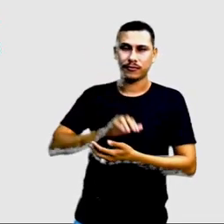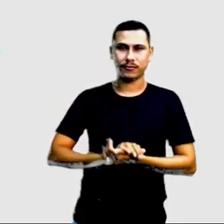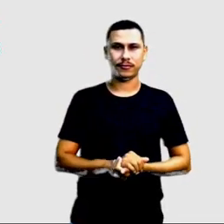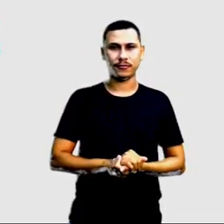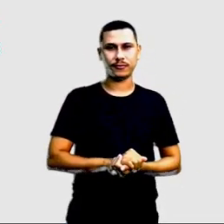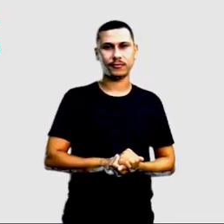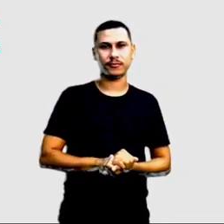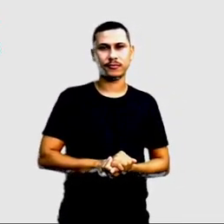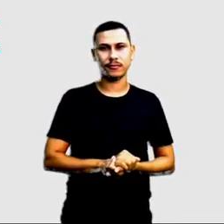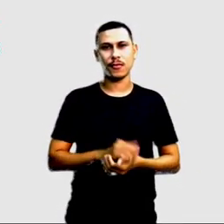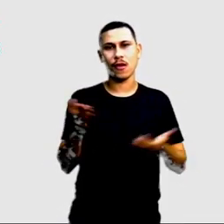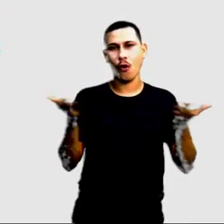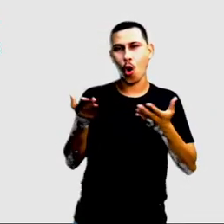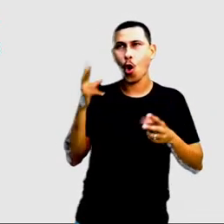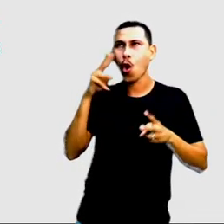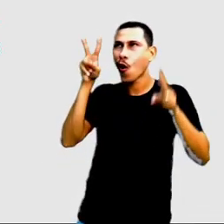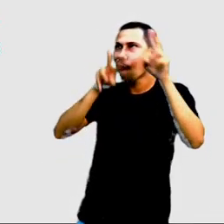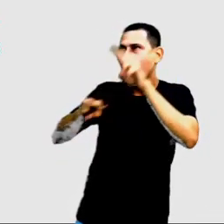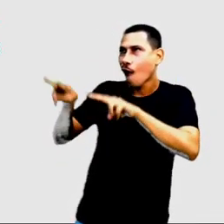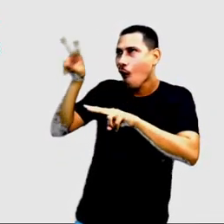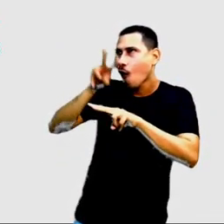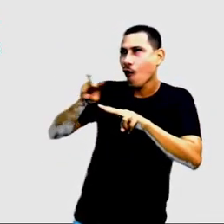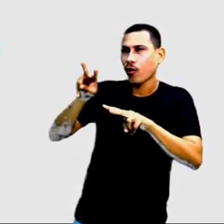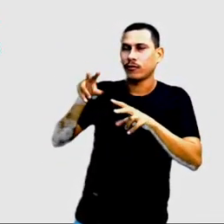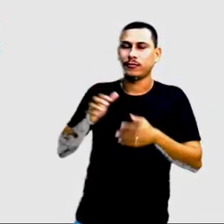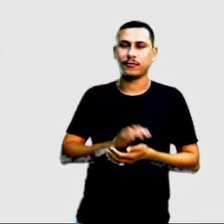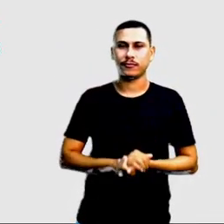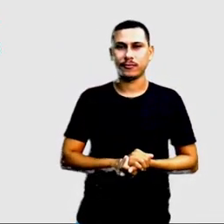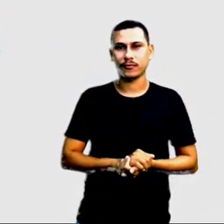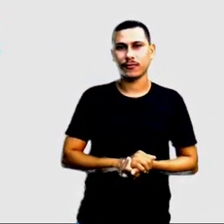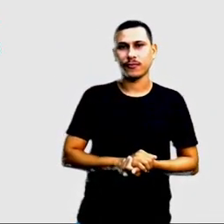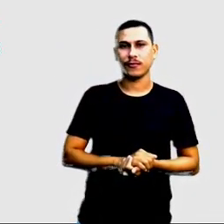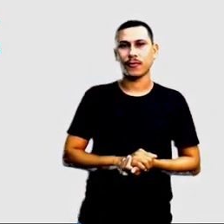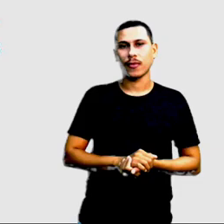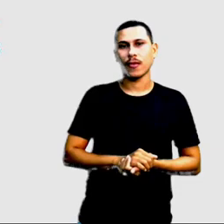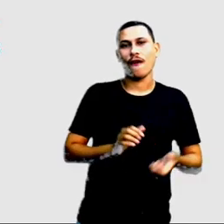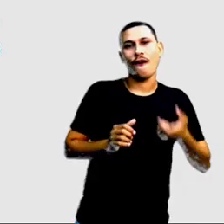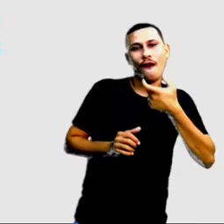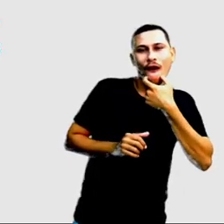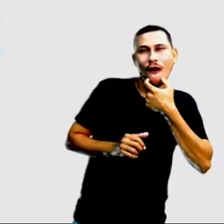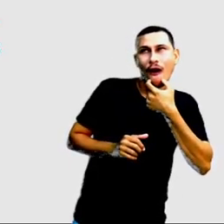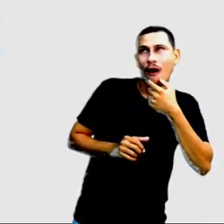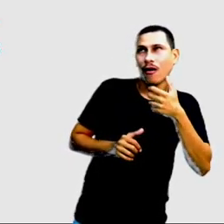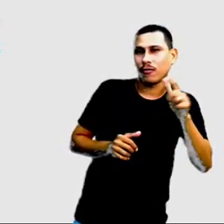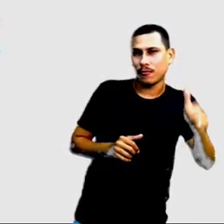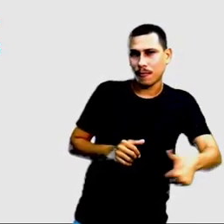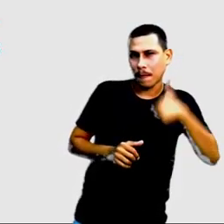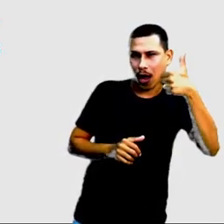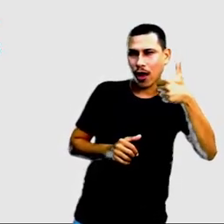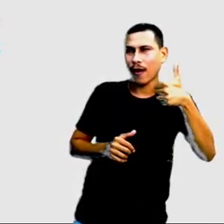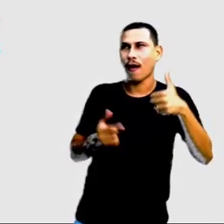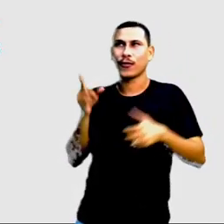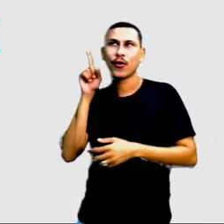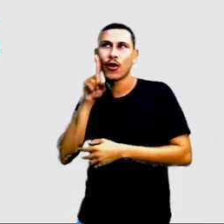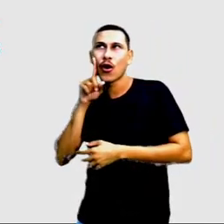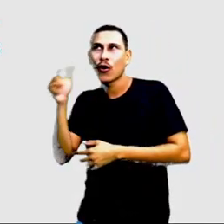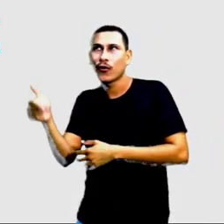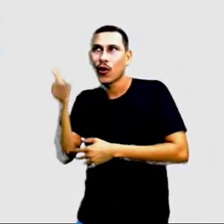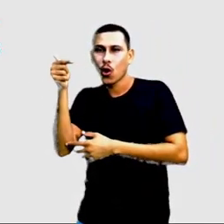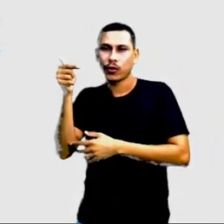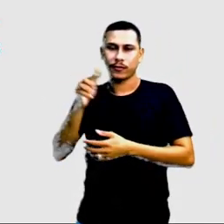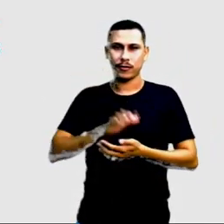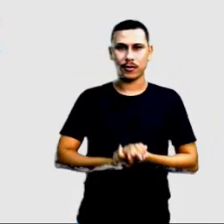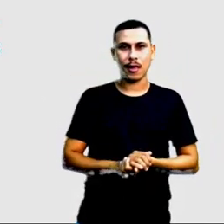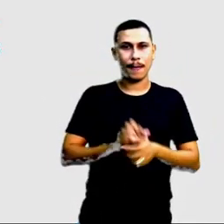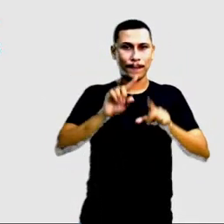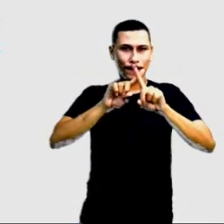o cinema e o movies, indicando o cinema. Só que cinema nós